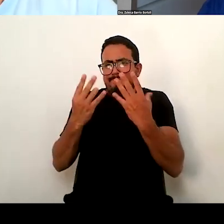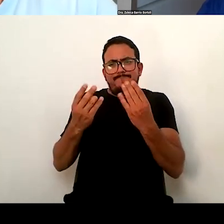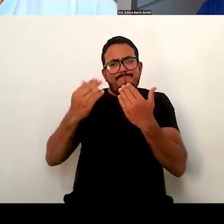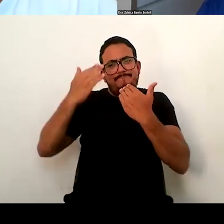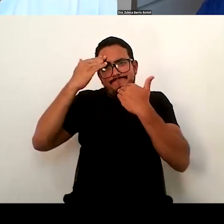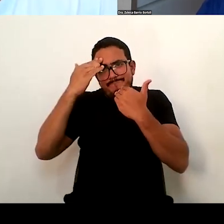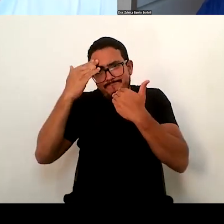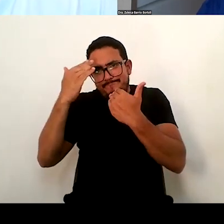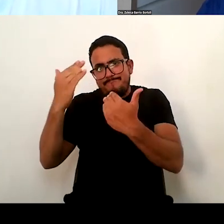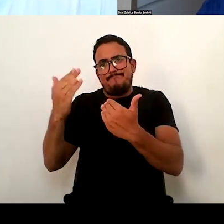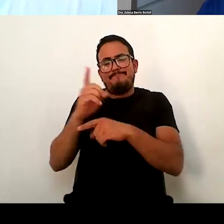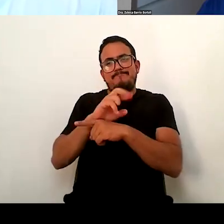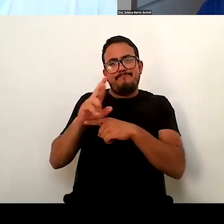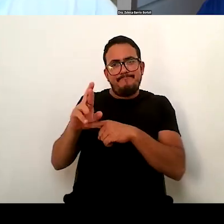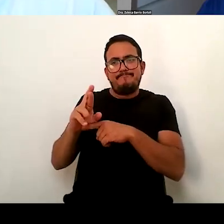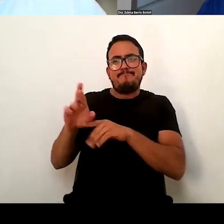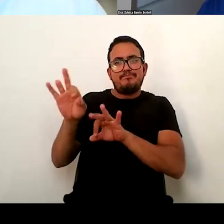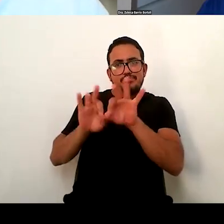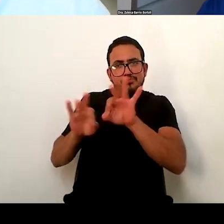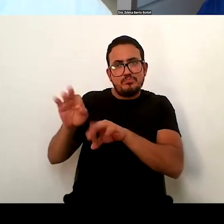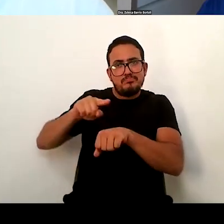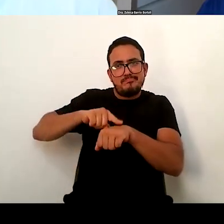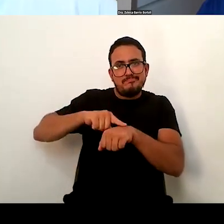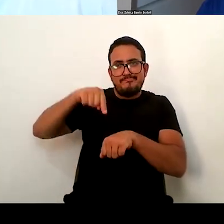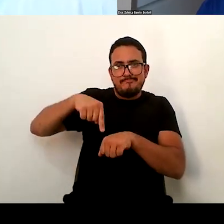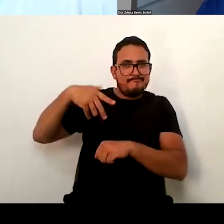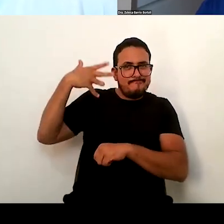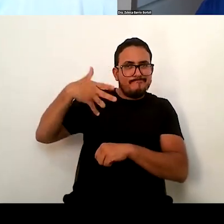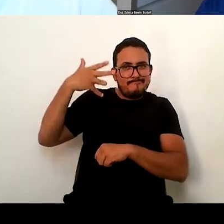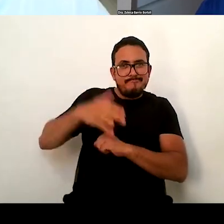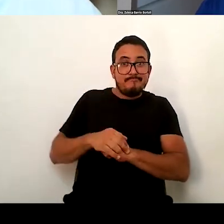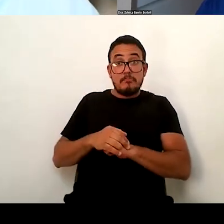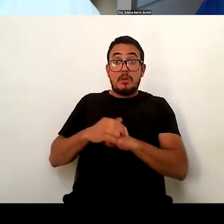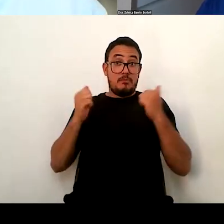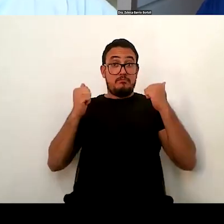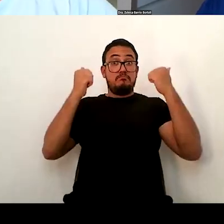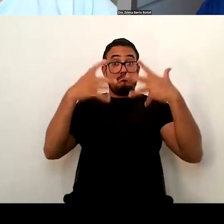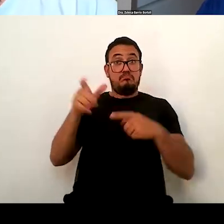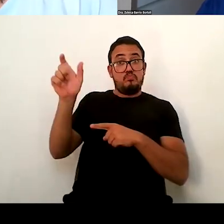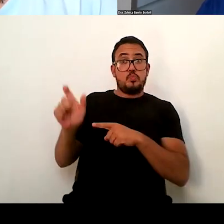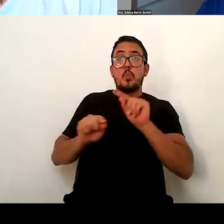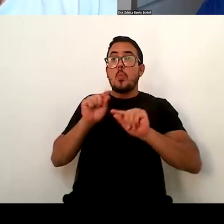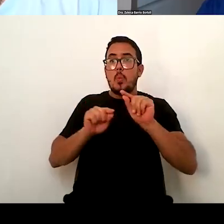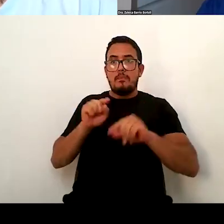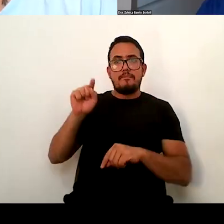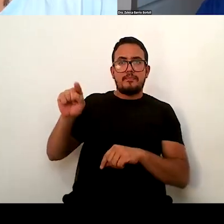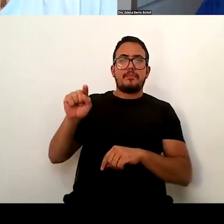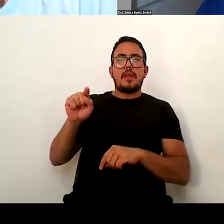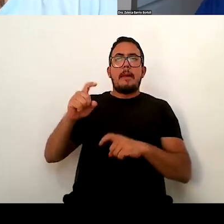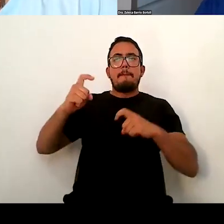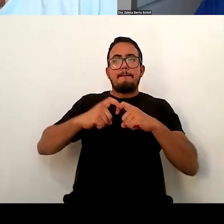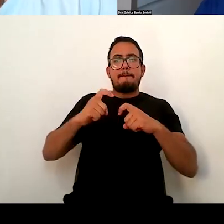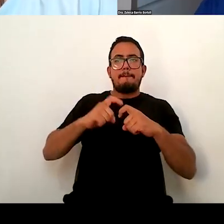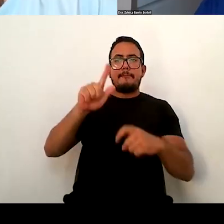para conversar conosco. E eu vou fazer uma apresentação. A doutora Zuleika, ela é gastroenterologista, membro